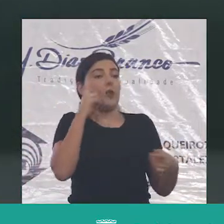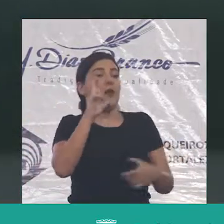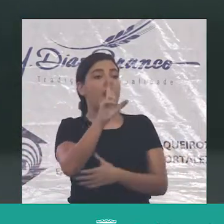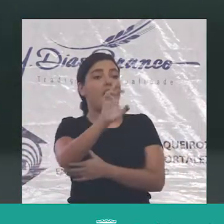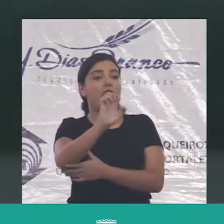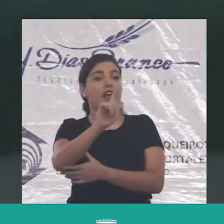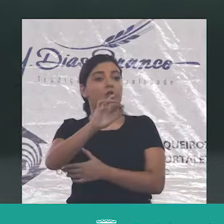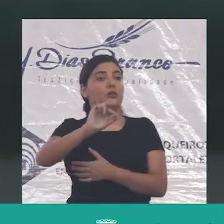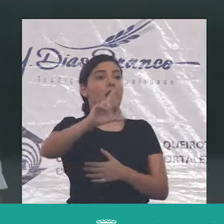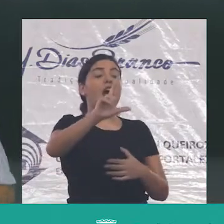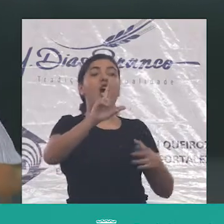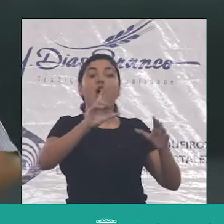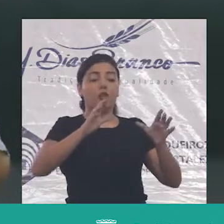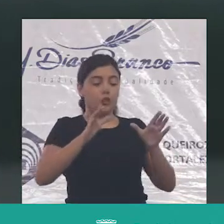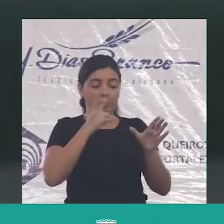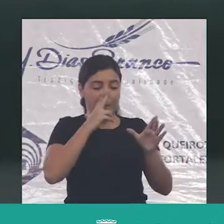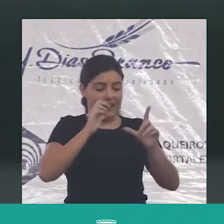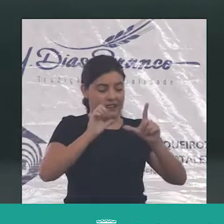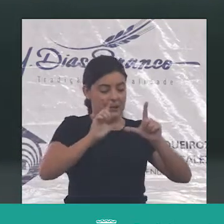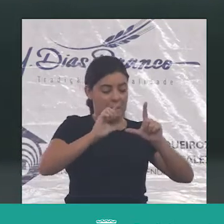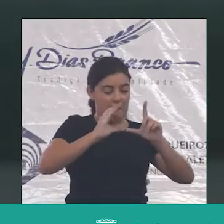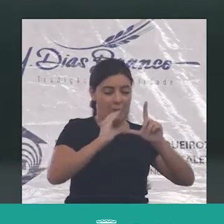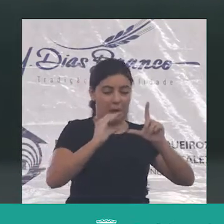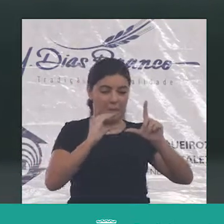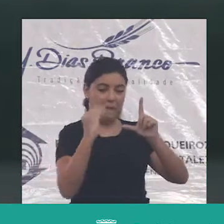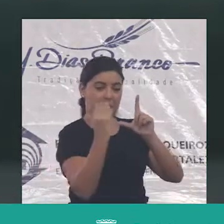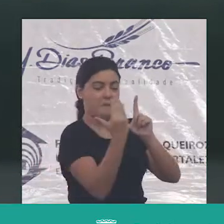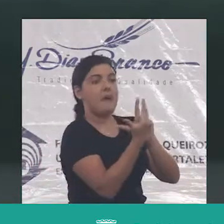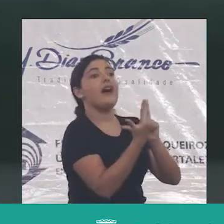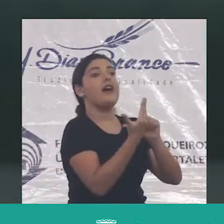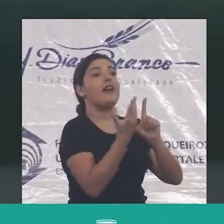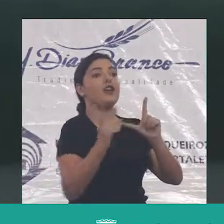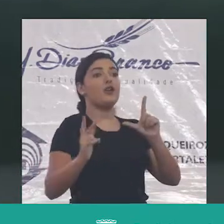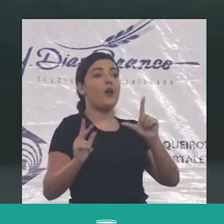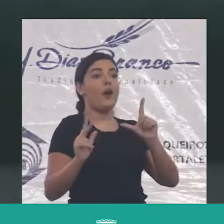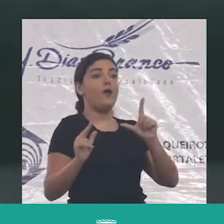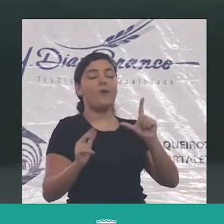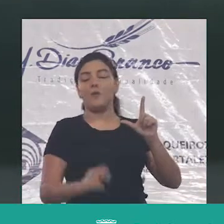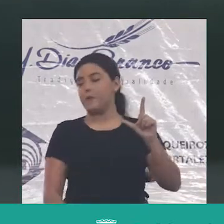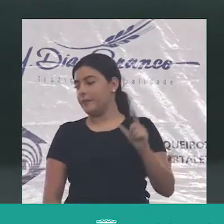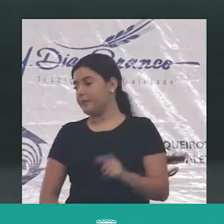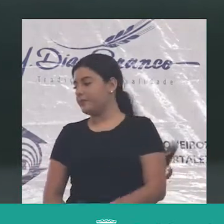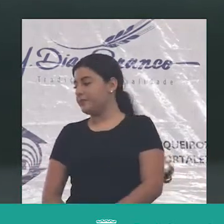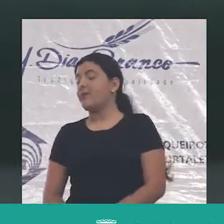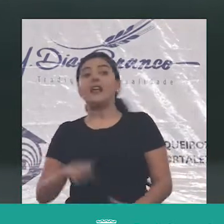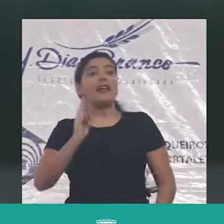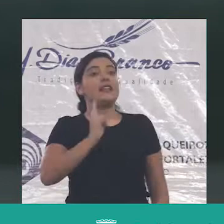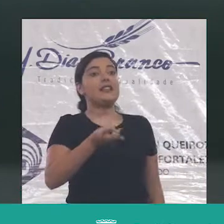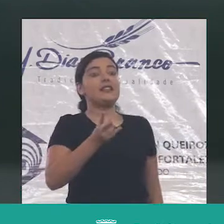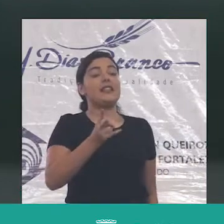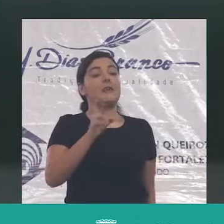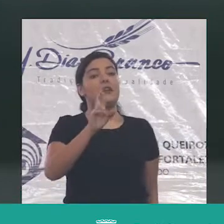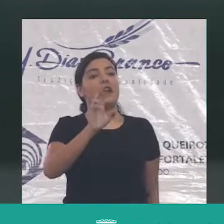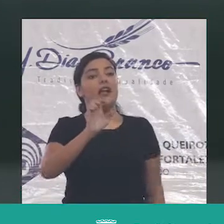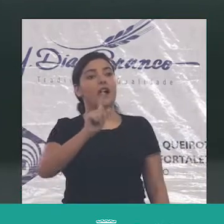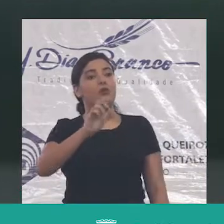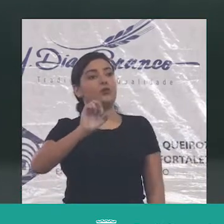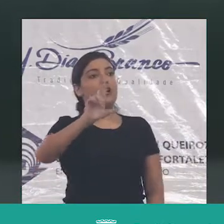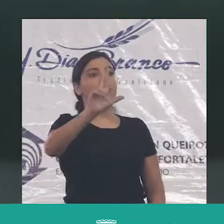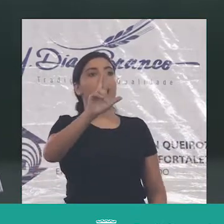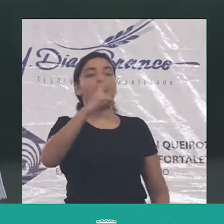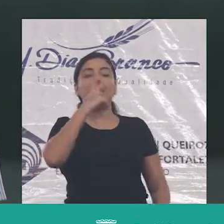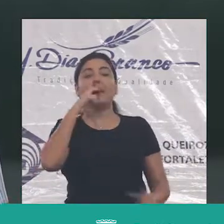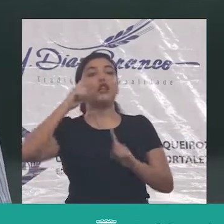com 6 lados iguais, e aí por diante. A palavra regular, ela é sempre uma palavra que se refere a quem?